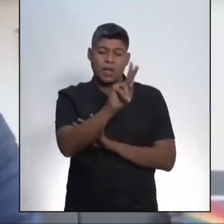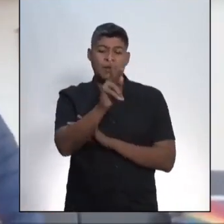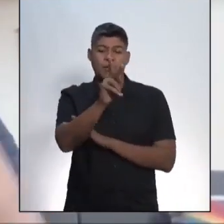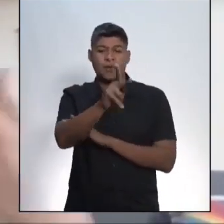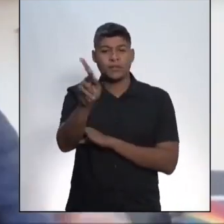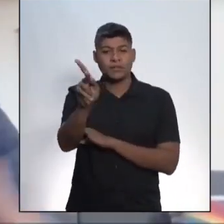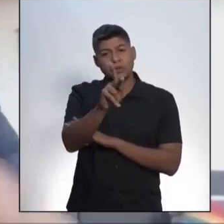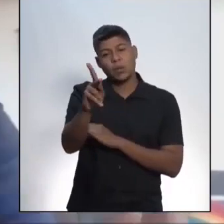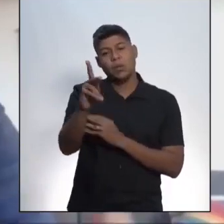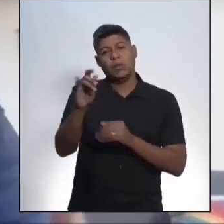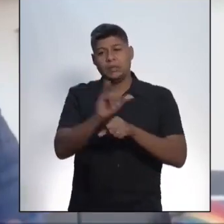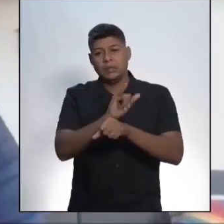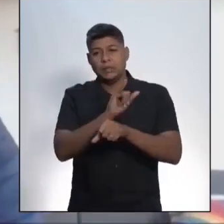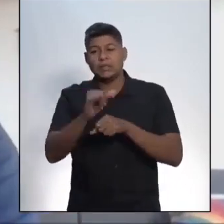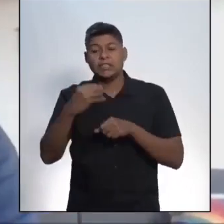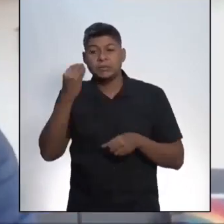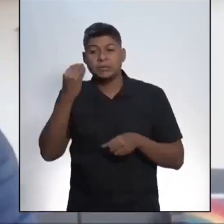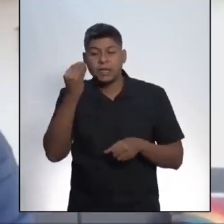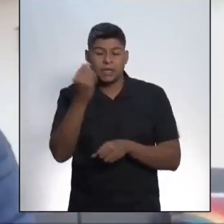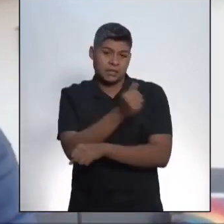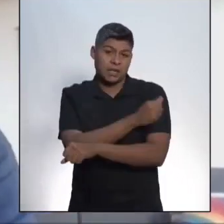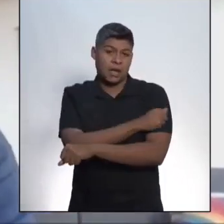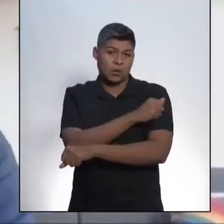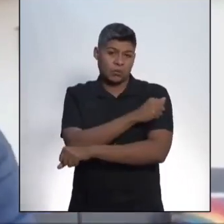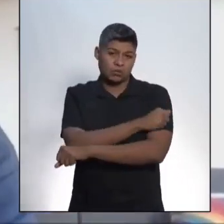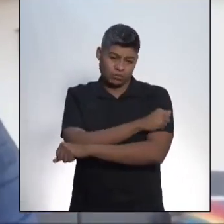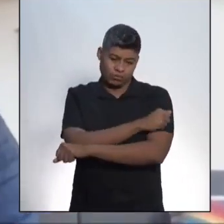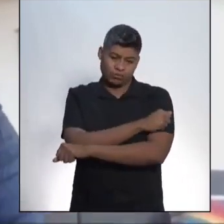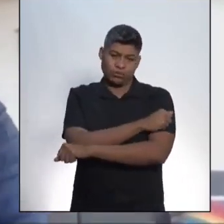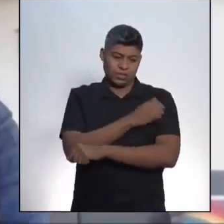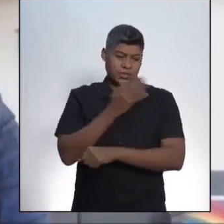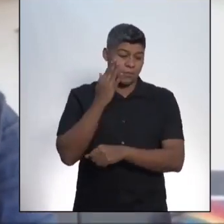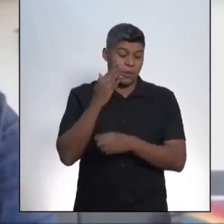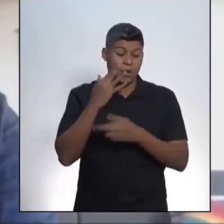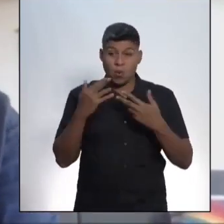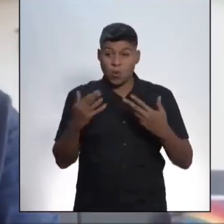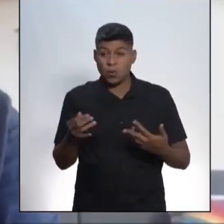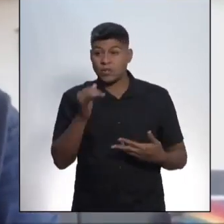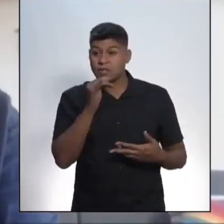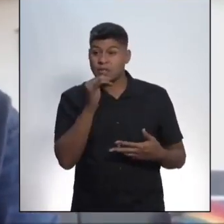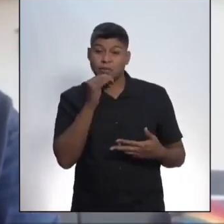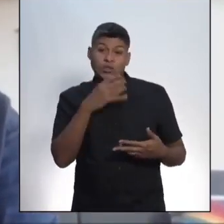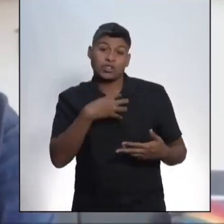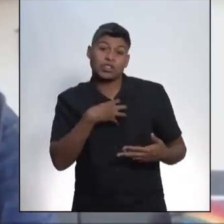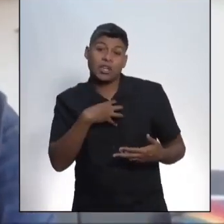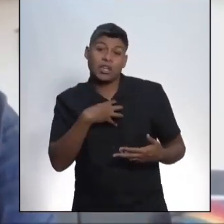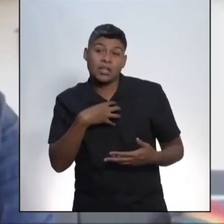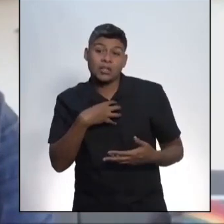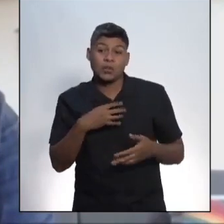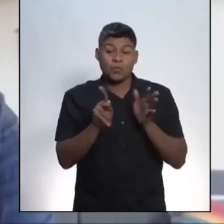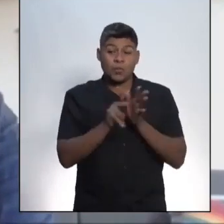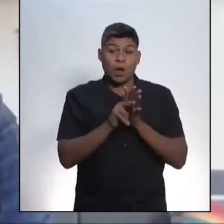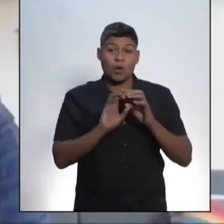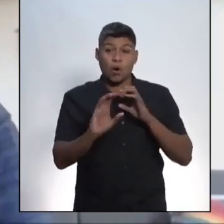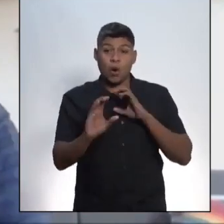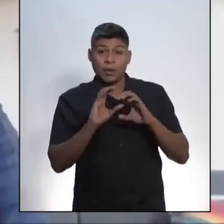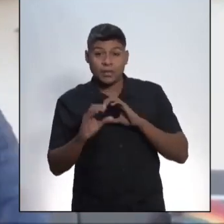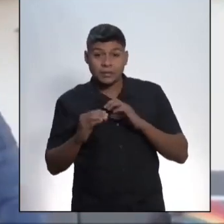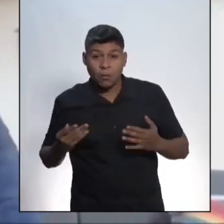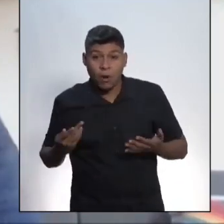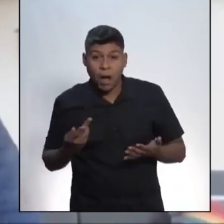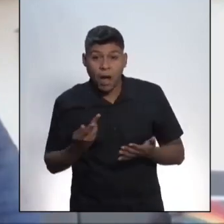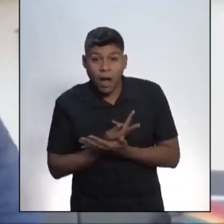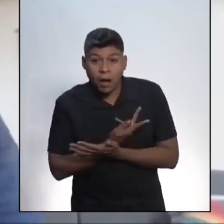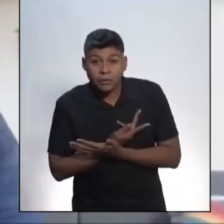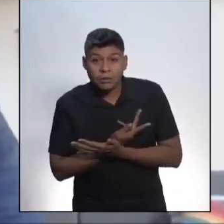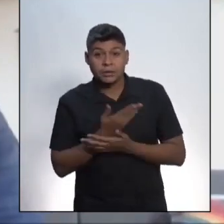professor, compor a experiência dos alunos. Uma coisa é a gente dar os meios para essa comunicação acontecer. Outra